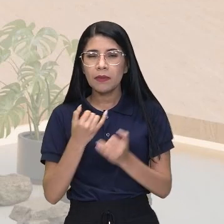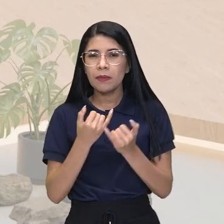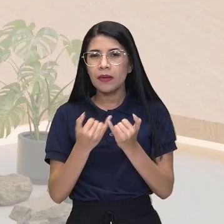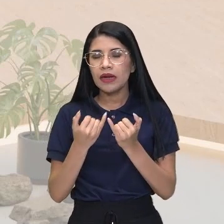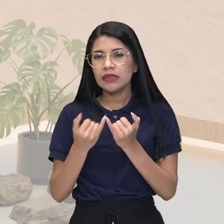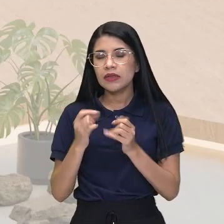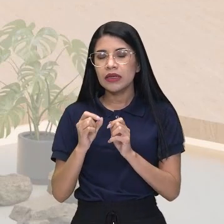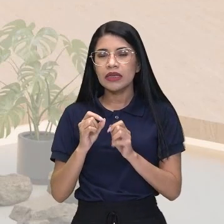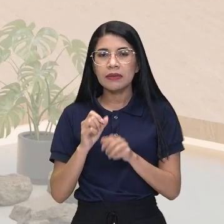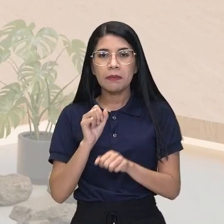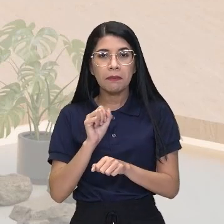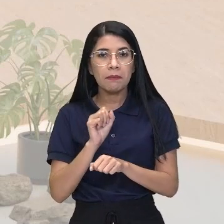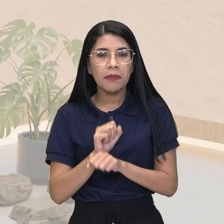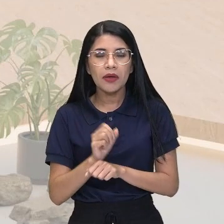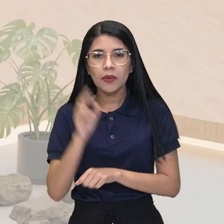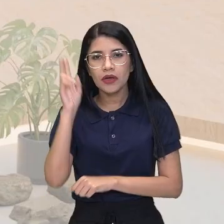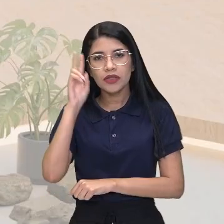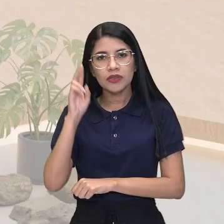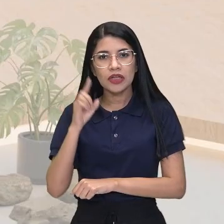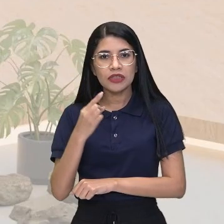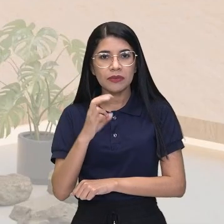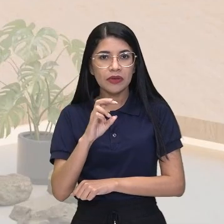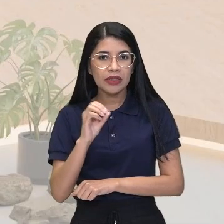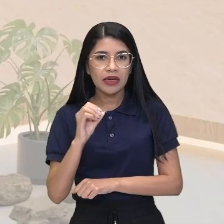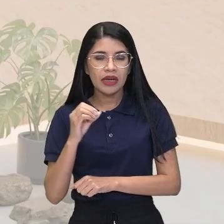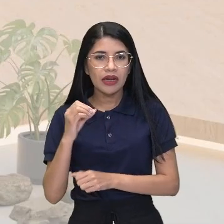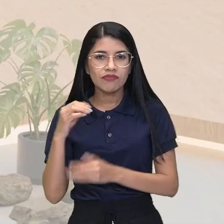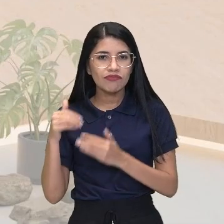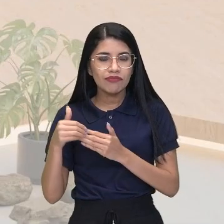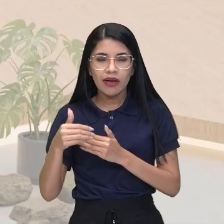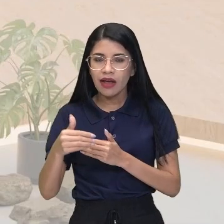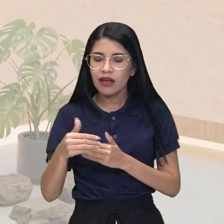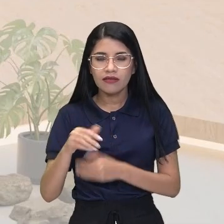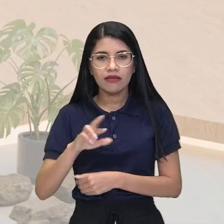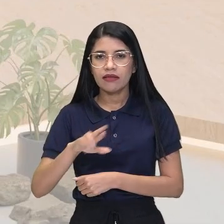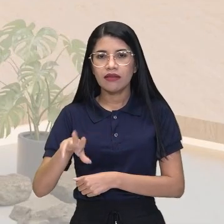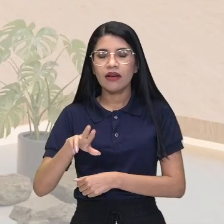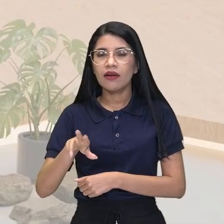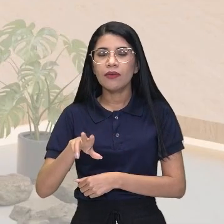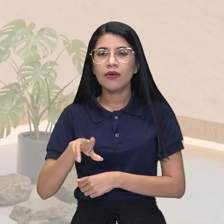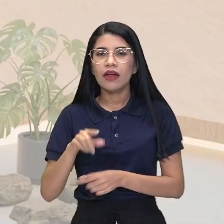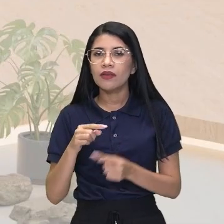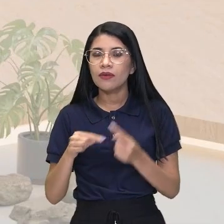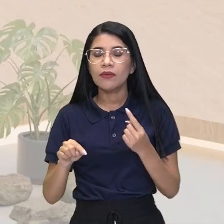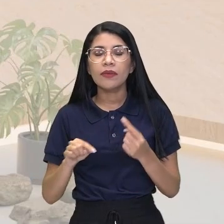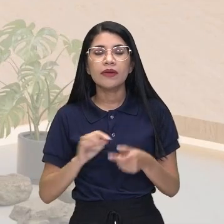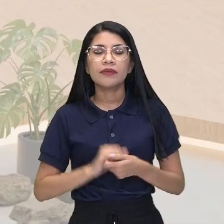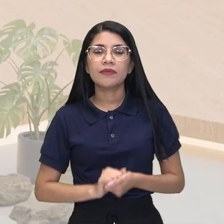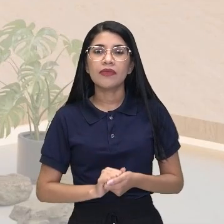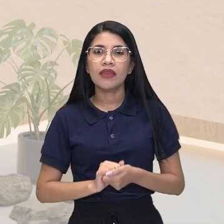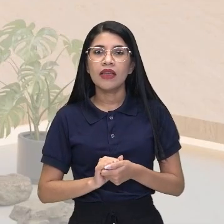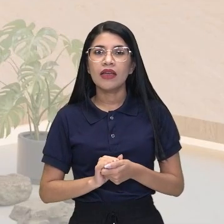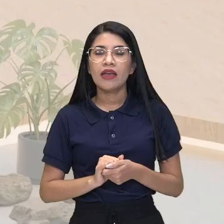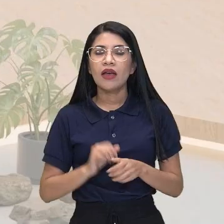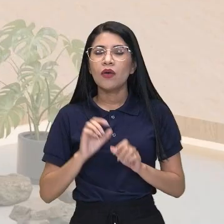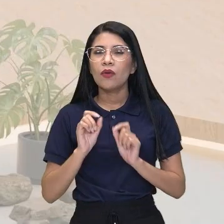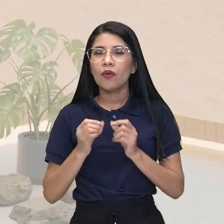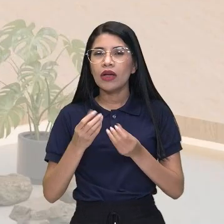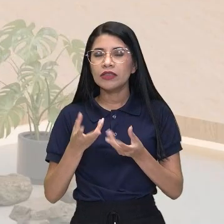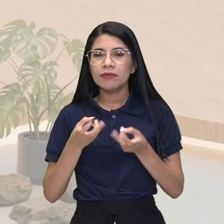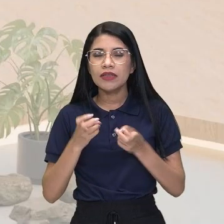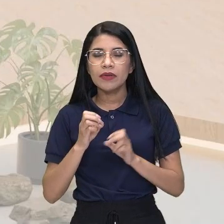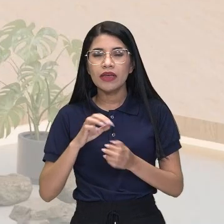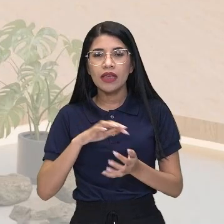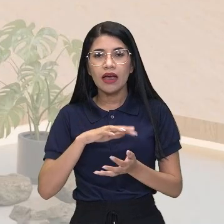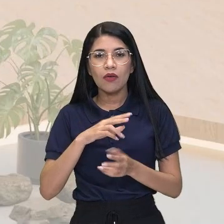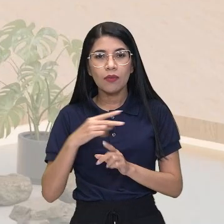gente congela a história em 1500 para cá. Exatamente. Quando, na verdade, muito, essa cosmologia ela é milenar,